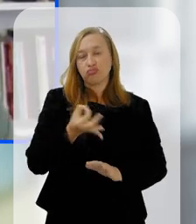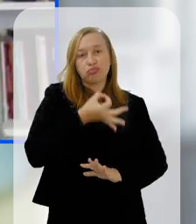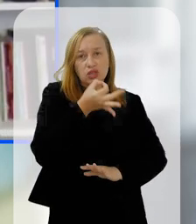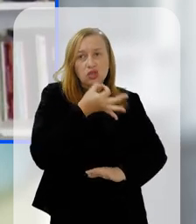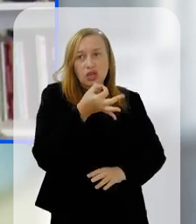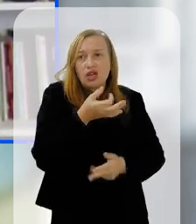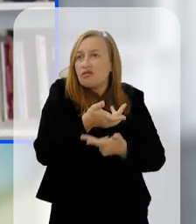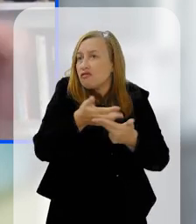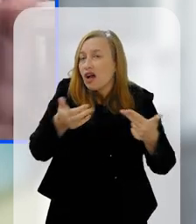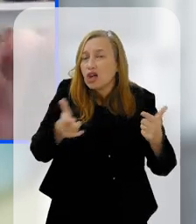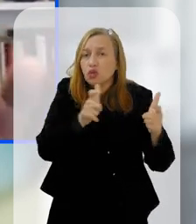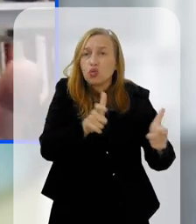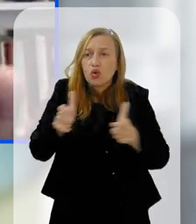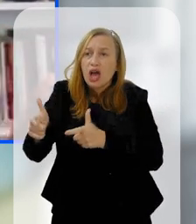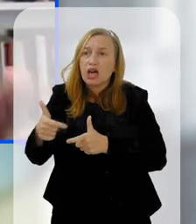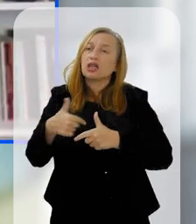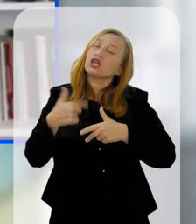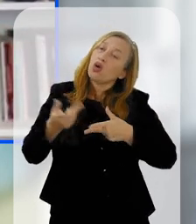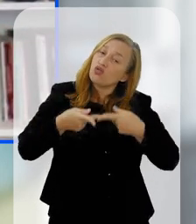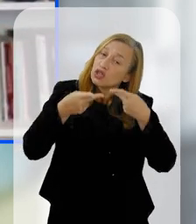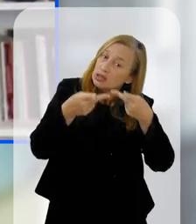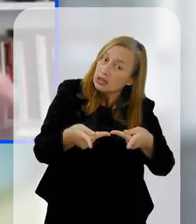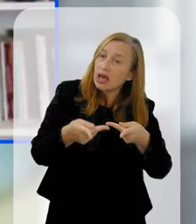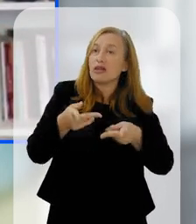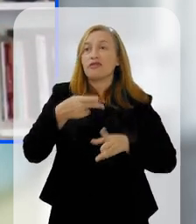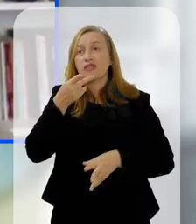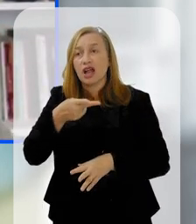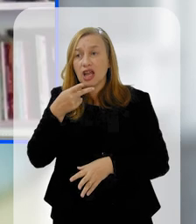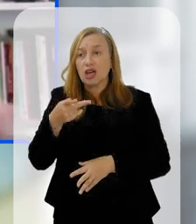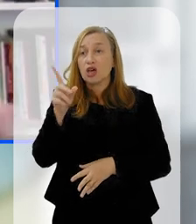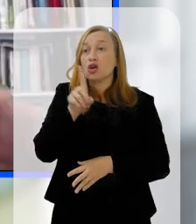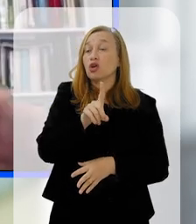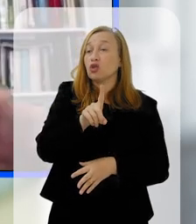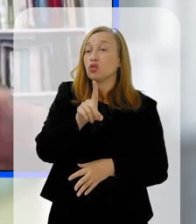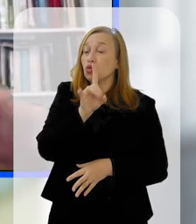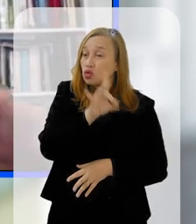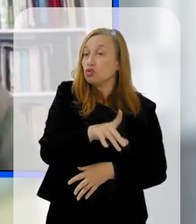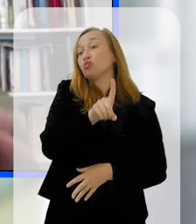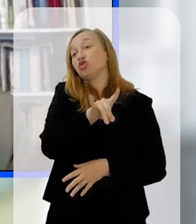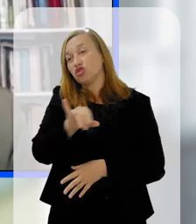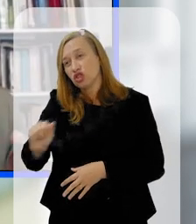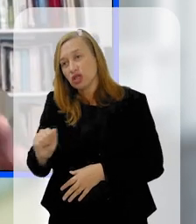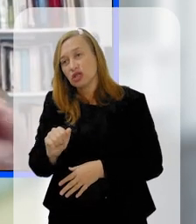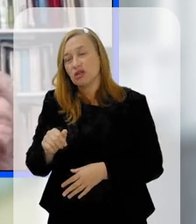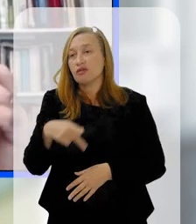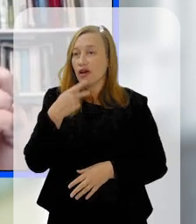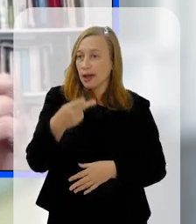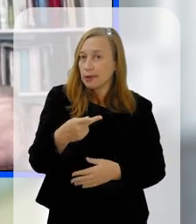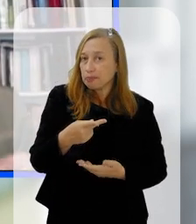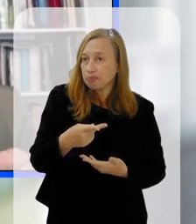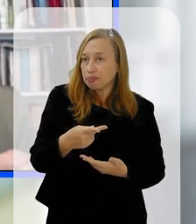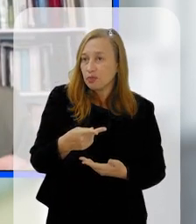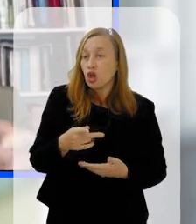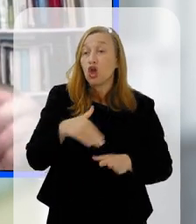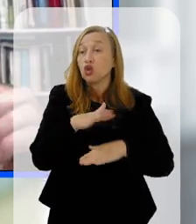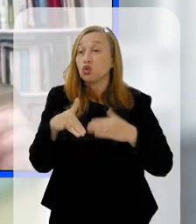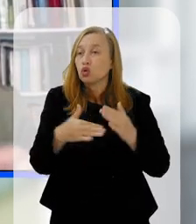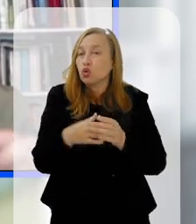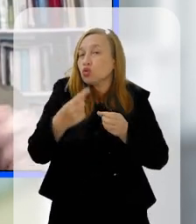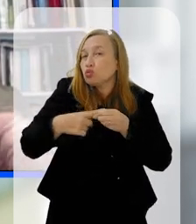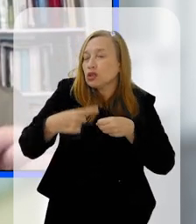tentado sugerir em todos os lugares que eu já tive a oportunidade de falar, e nos últimos dias tem sido em muitos, é de